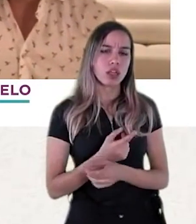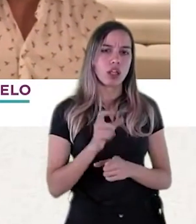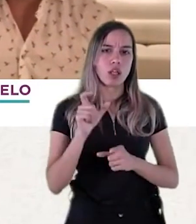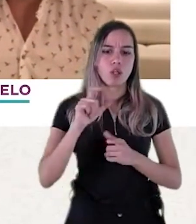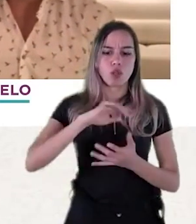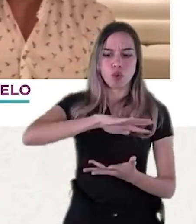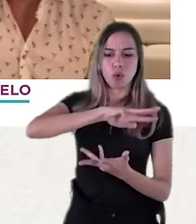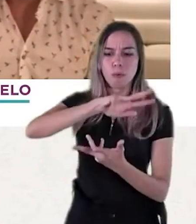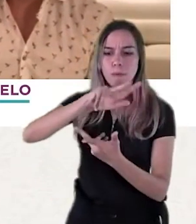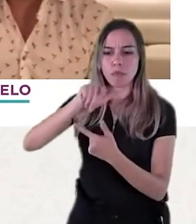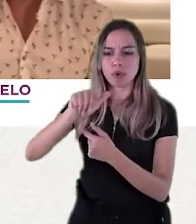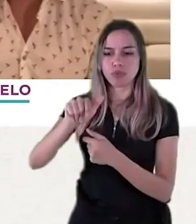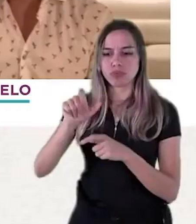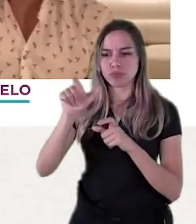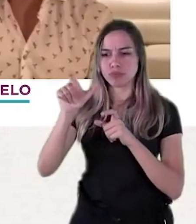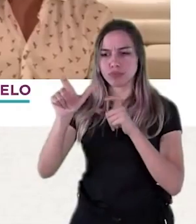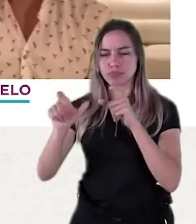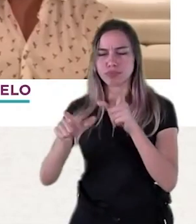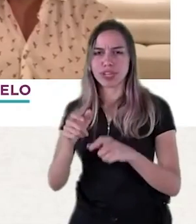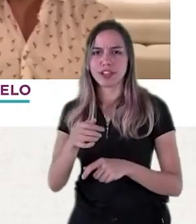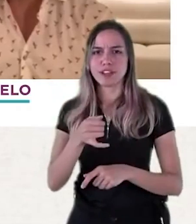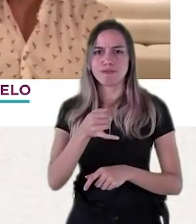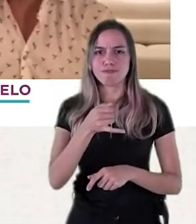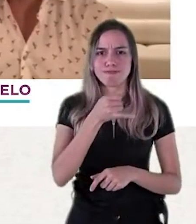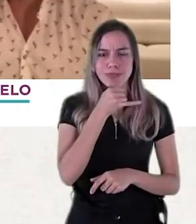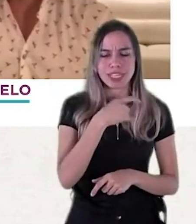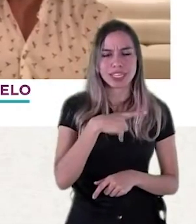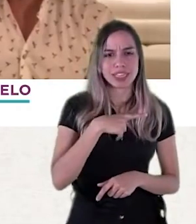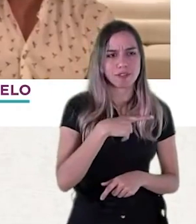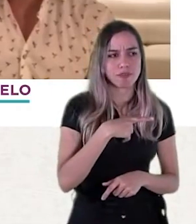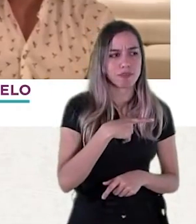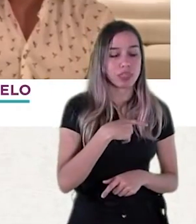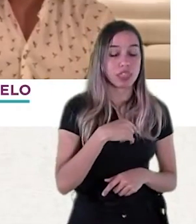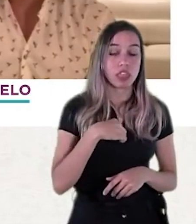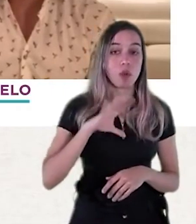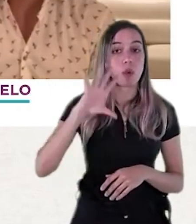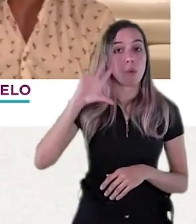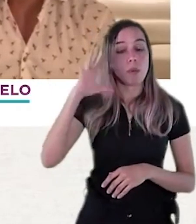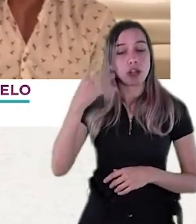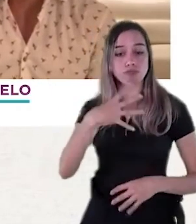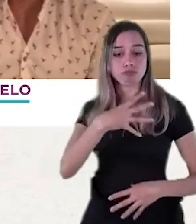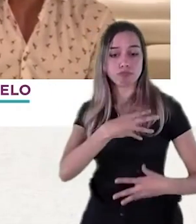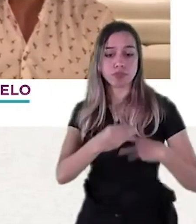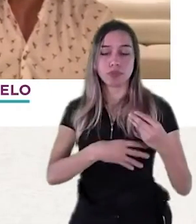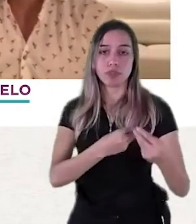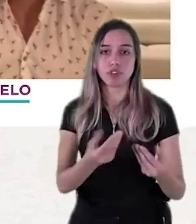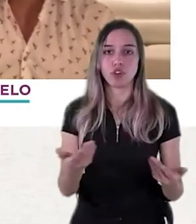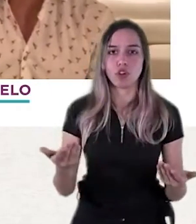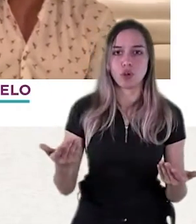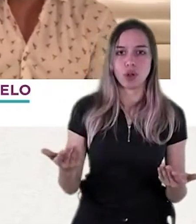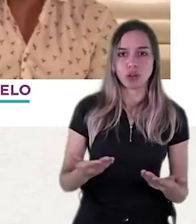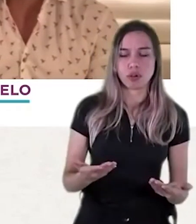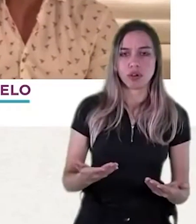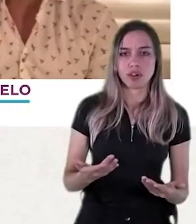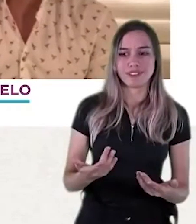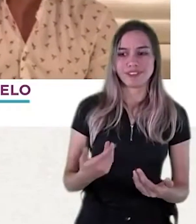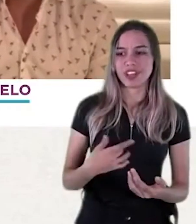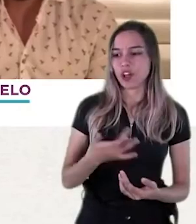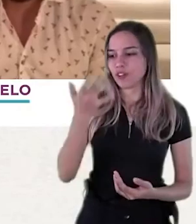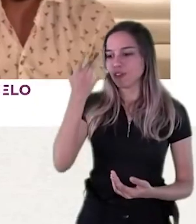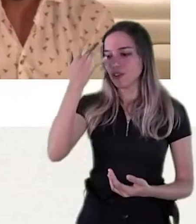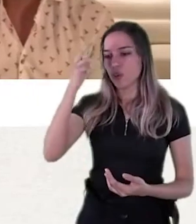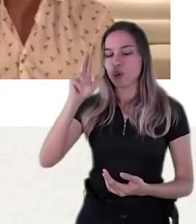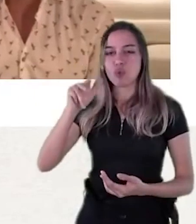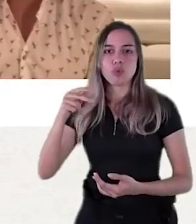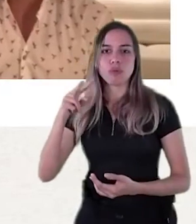acho que a nossa geração não tinha conhecido ainda um momento em que o universo todo estivesse envolvido